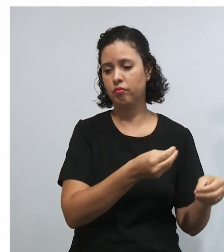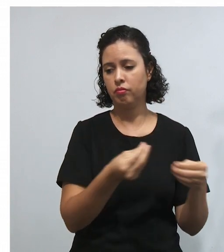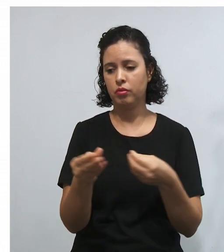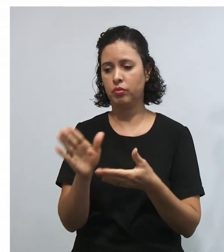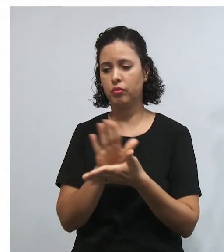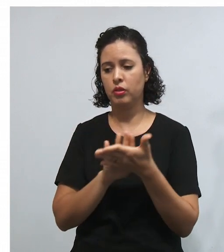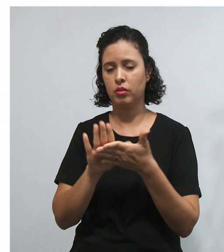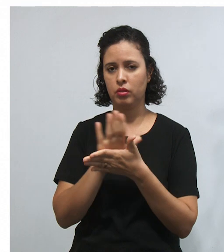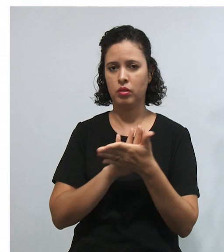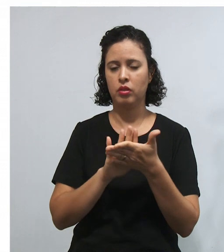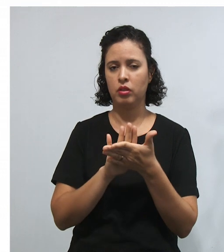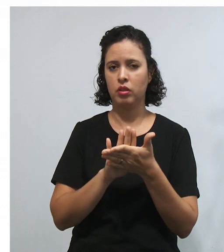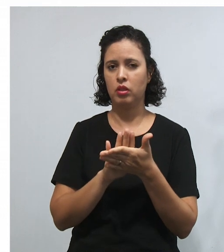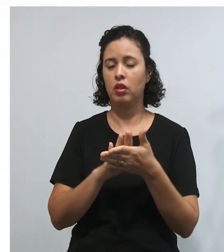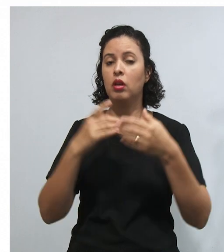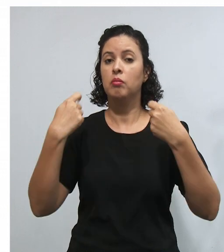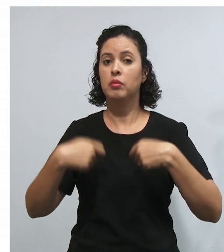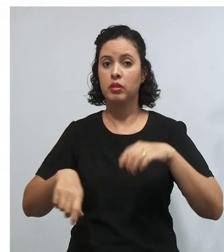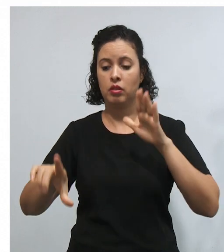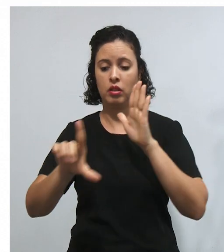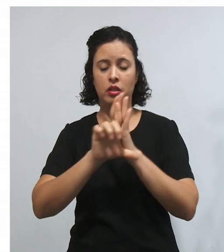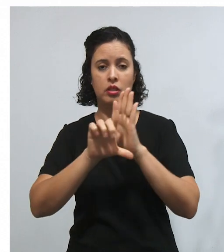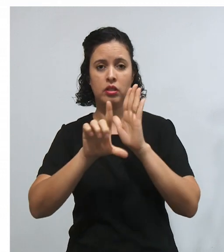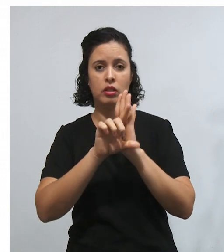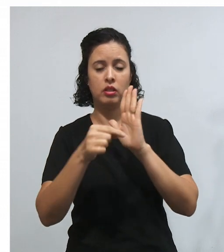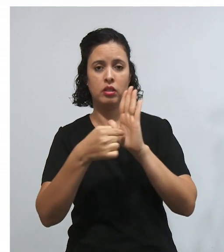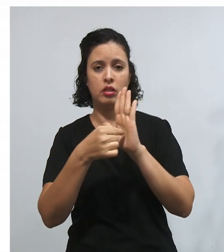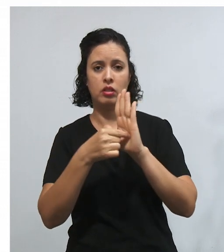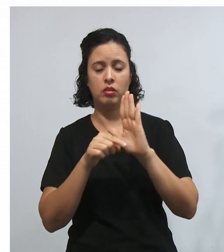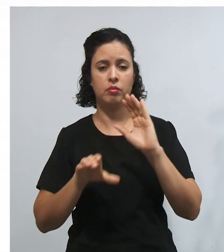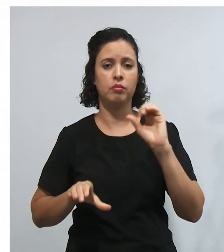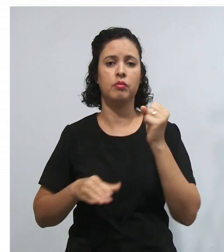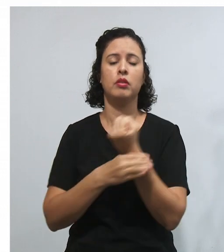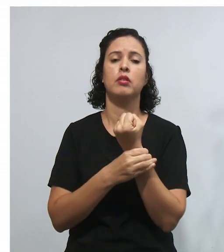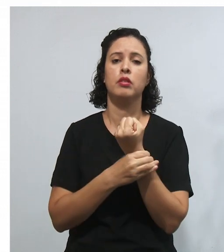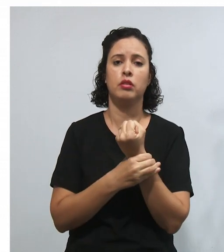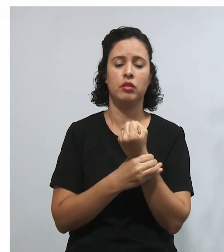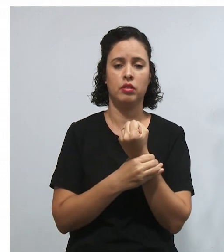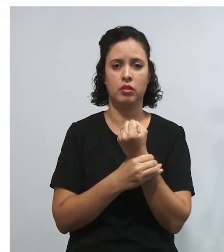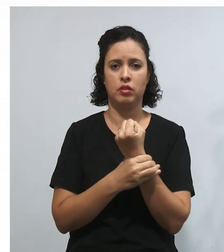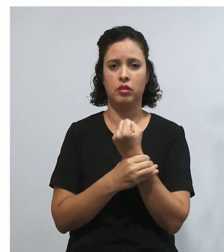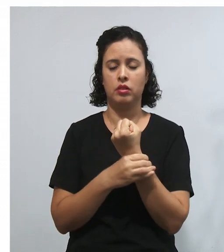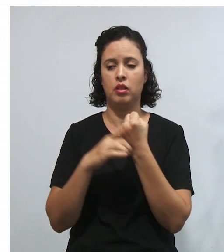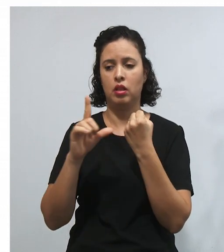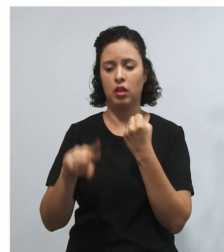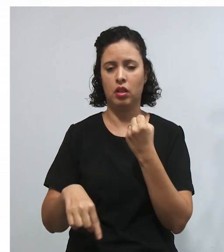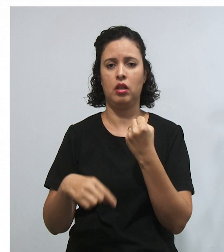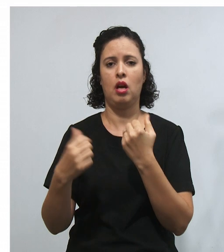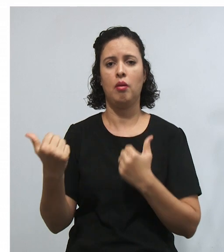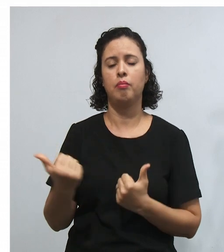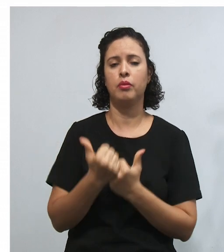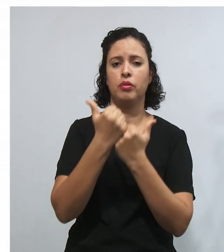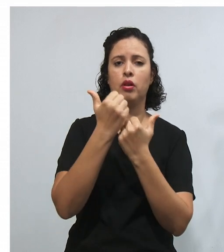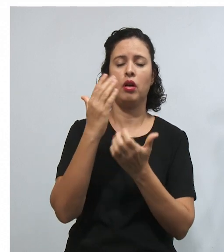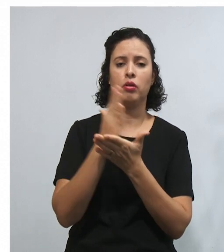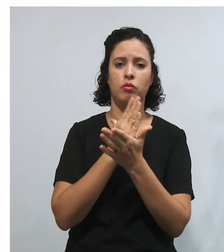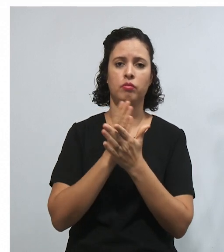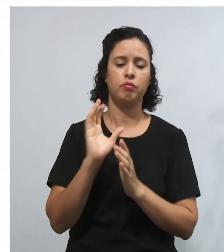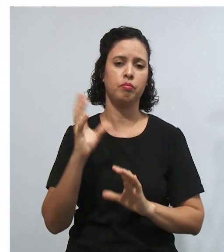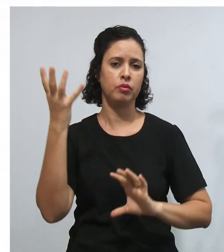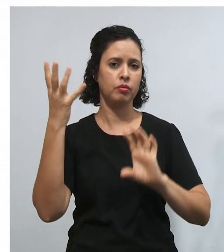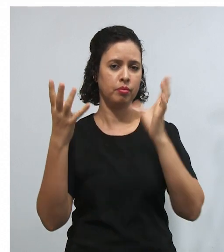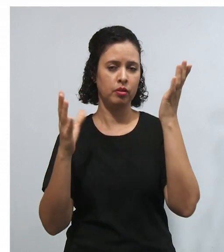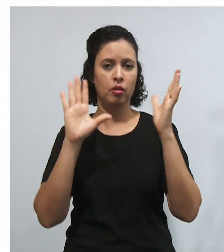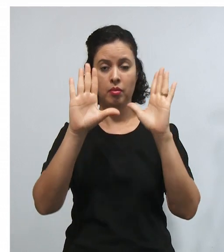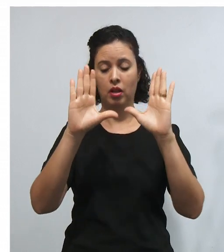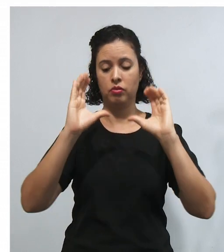produzida uma legislação para estar resguardando, amparando, alicerçando alguma situação, mas